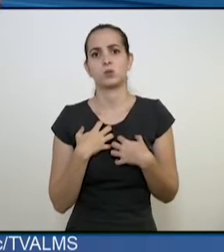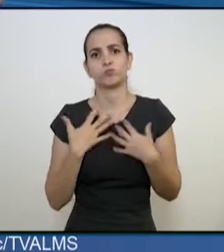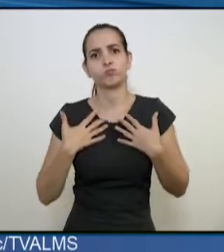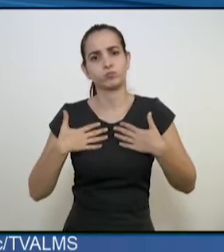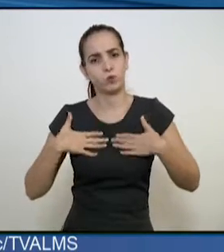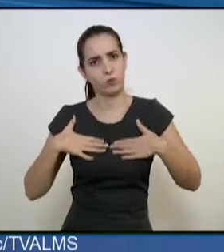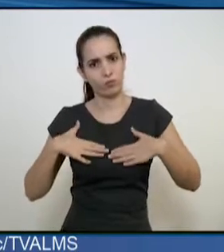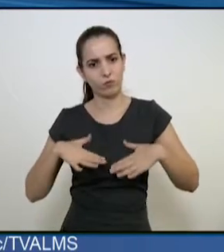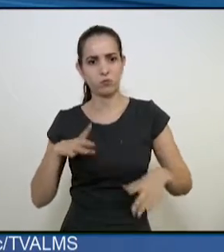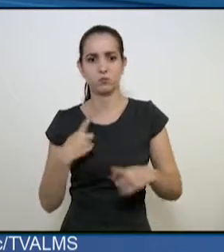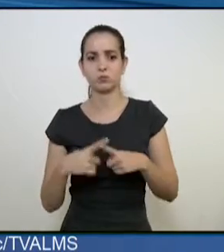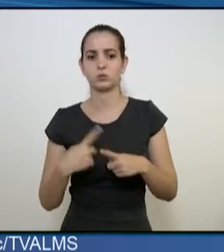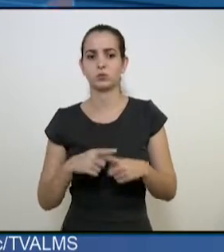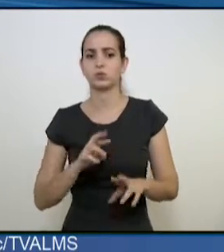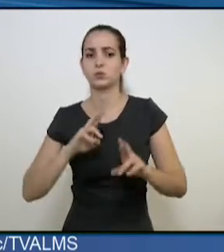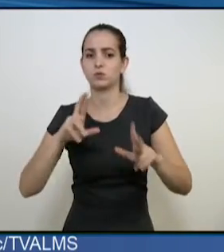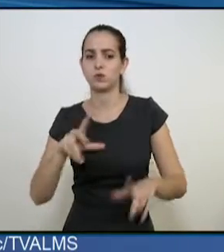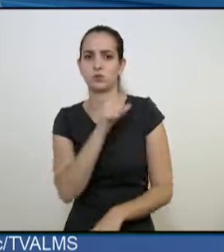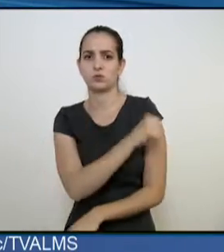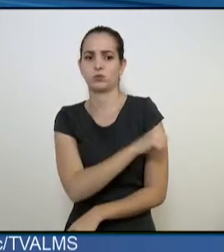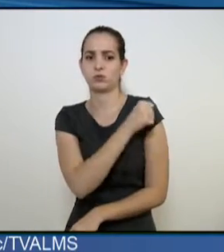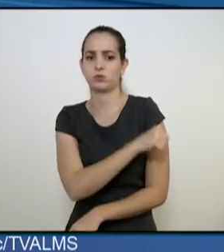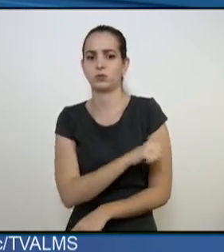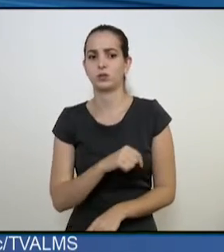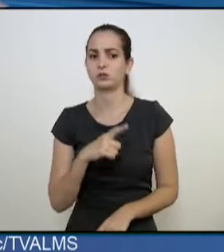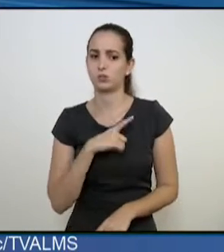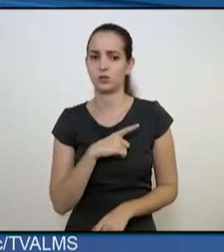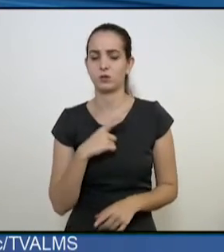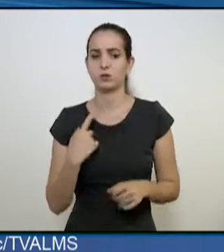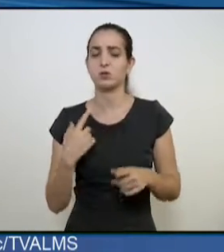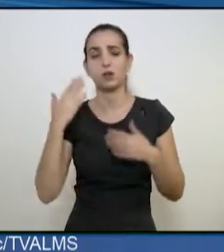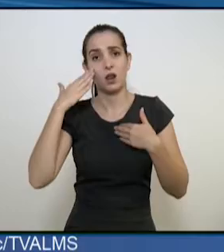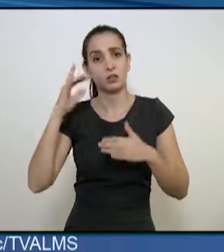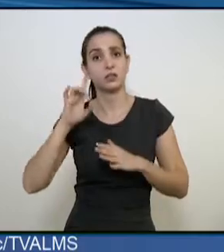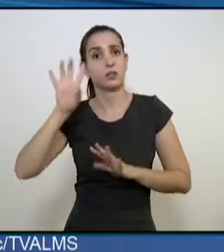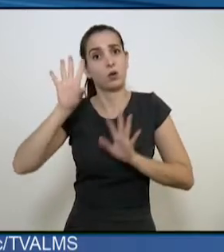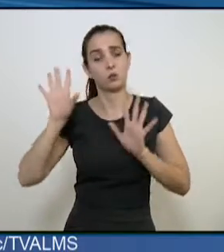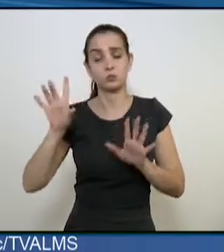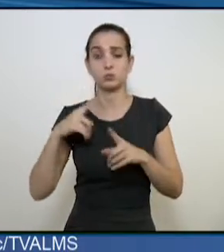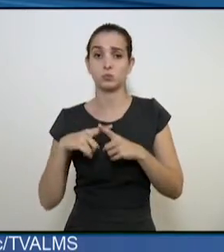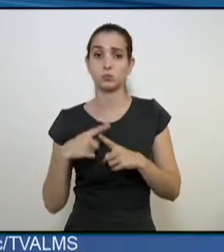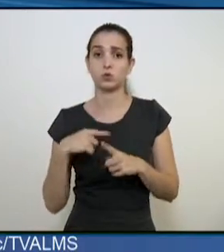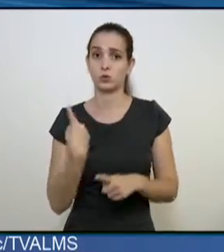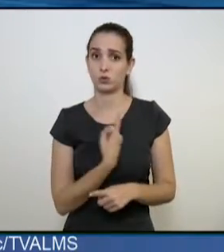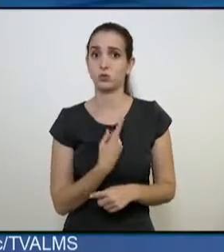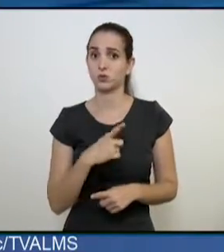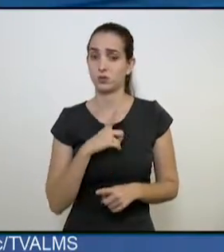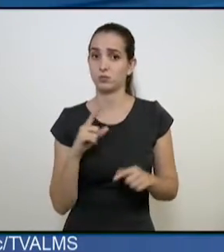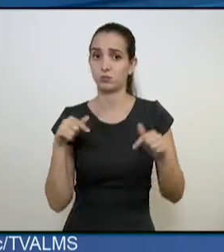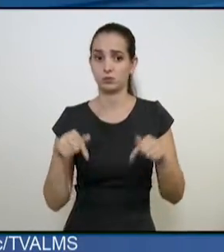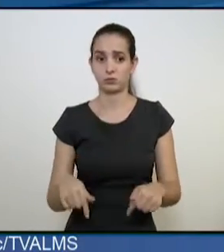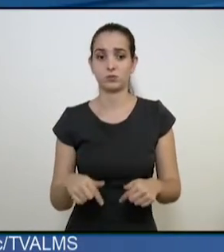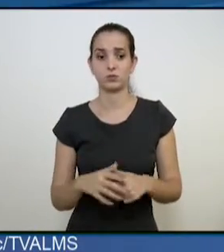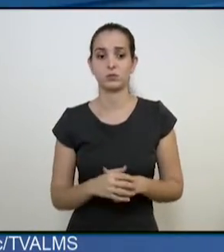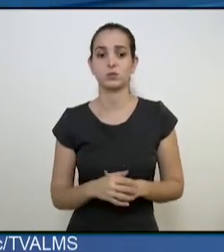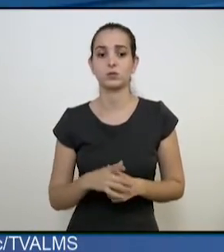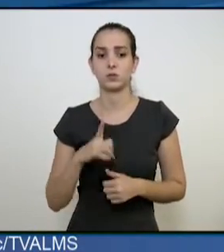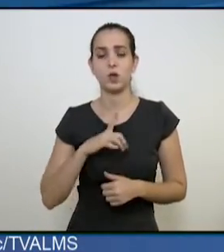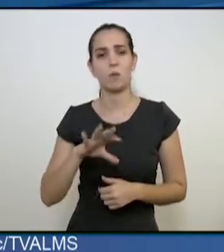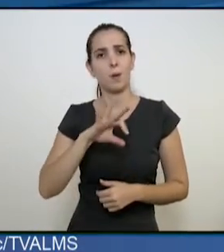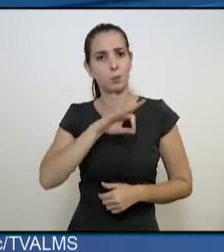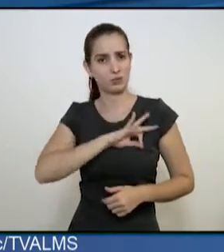temos um quadro como o Rio de Janeiro tem, graças a Deus, porque nós temos aqui, doutor Paulo Silva, nós temos aqui uma